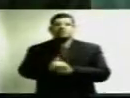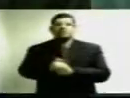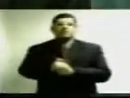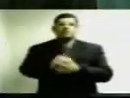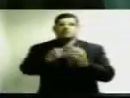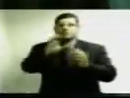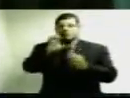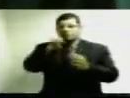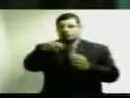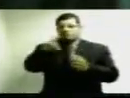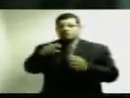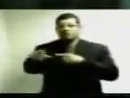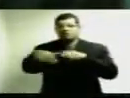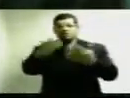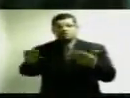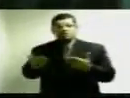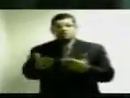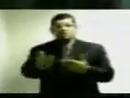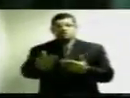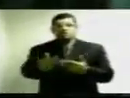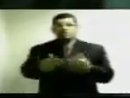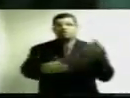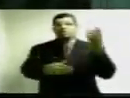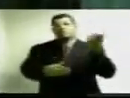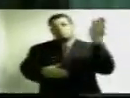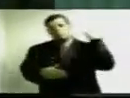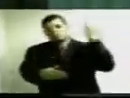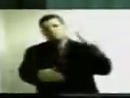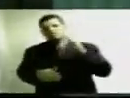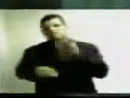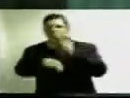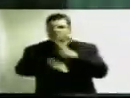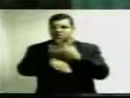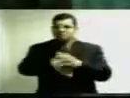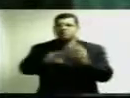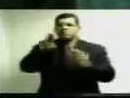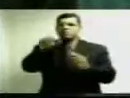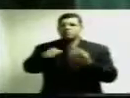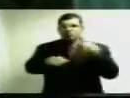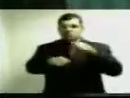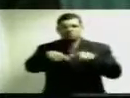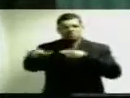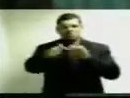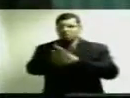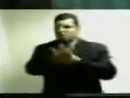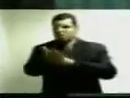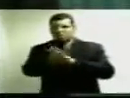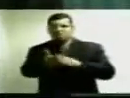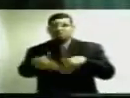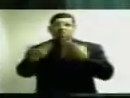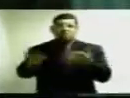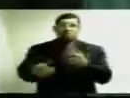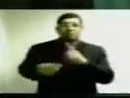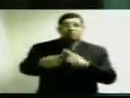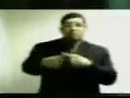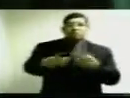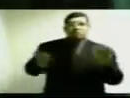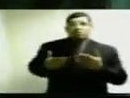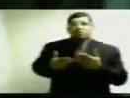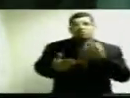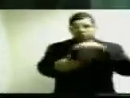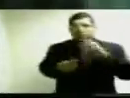da emenda na Câmara. A Câmara lá atrás já pratica isso, nunca foi arguida em constitucionalidade.